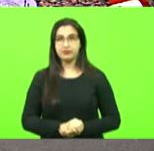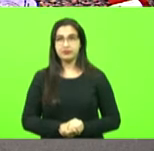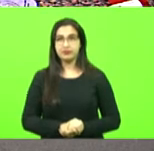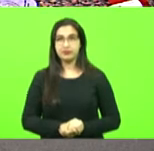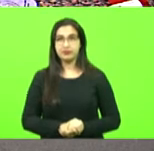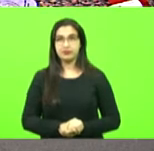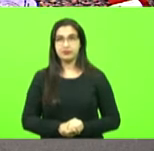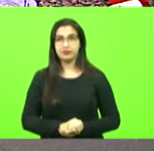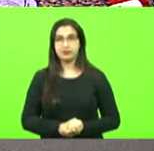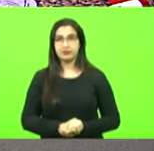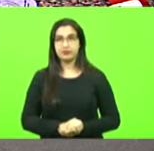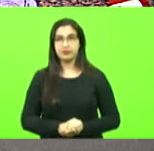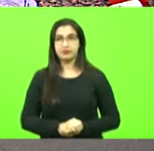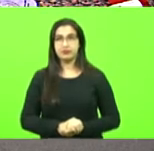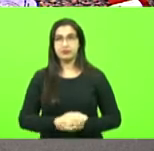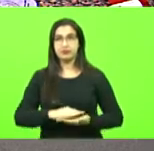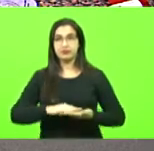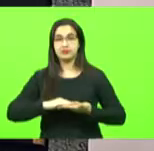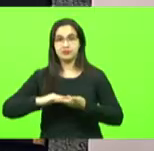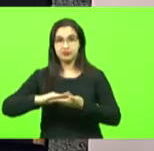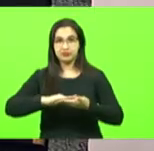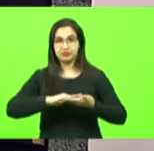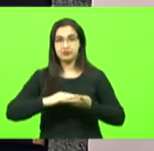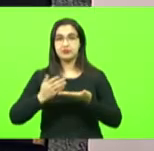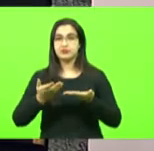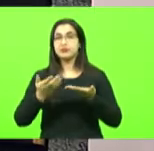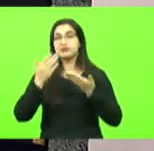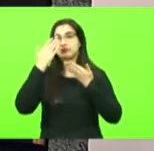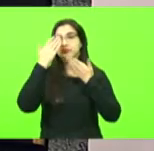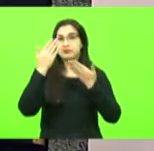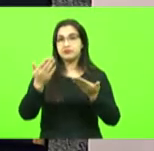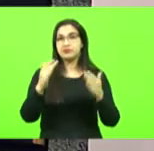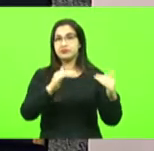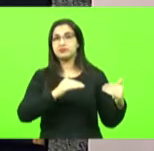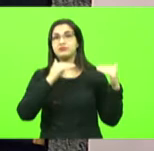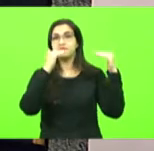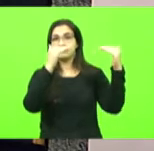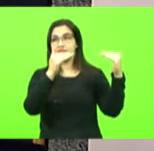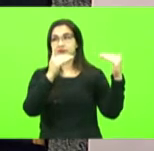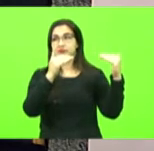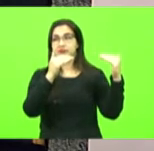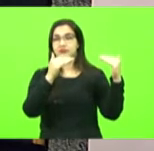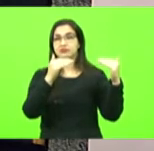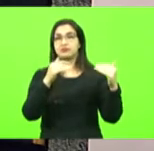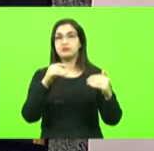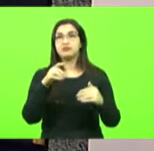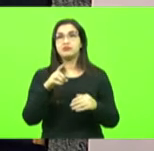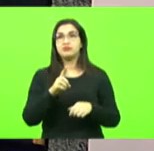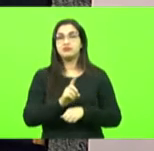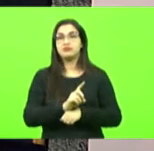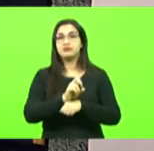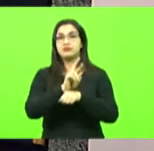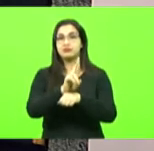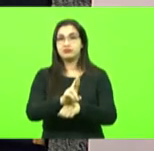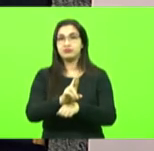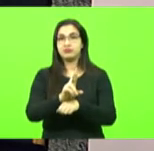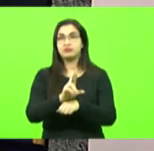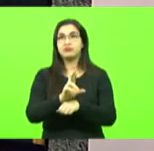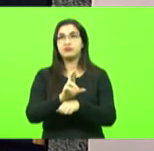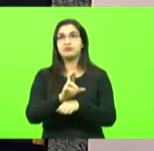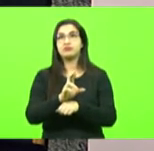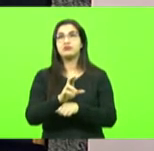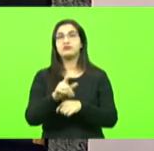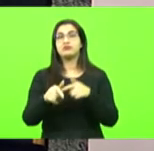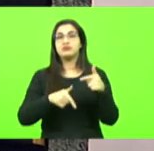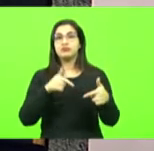O cerimonial gostaria de registrar e agradecer também a presença das seguintes autoridades. Senhor diretor do Sindicato dos Trabalhadores na Indústria de